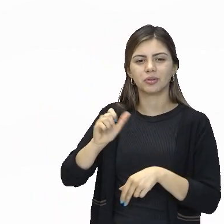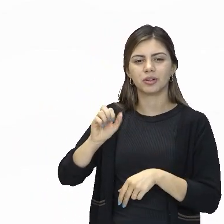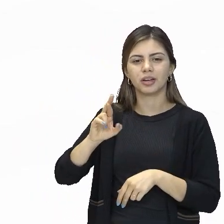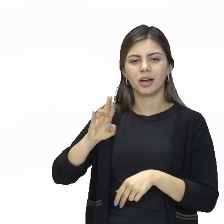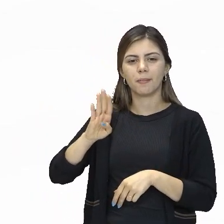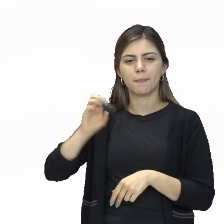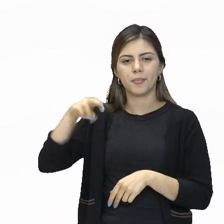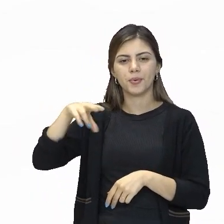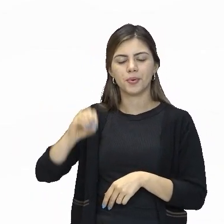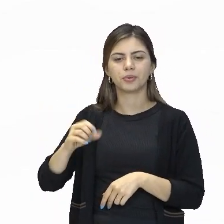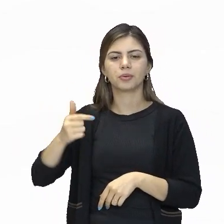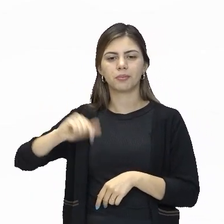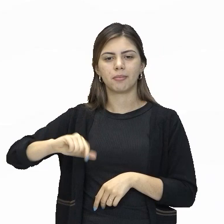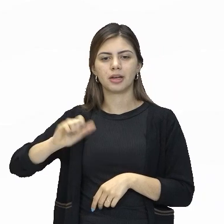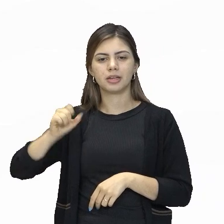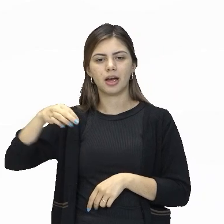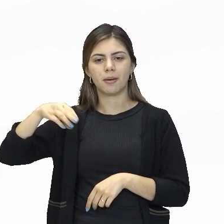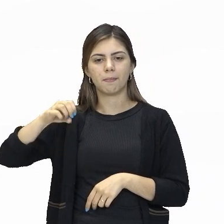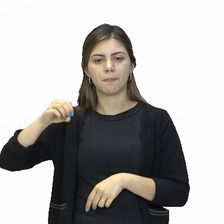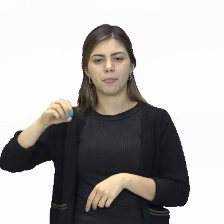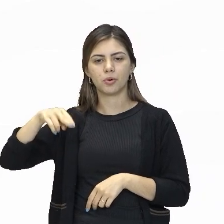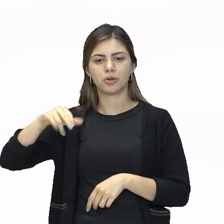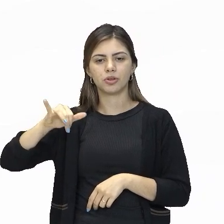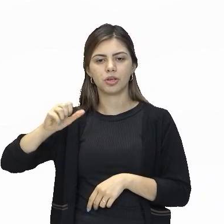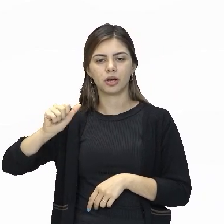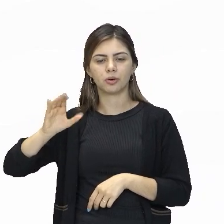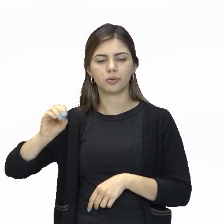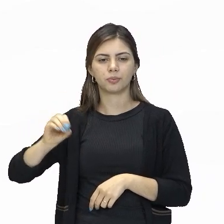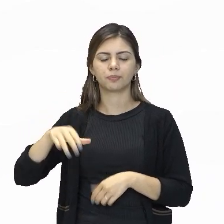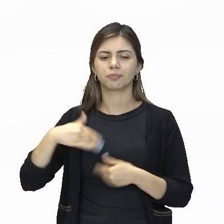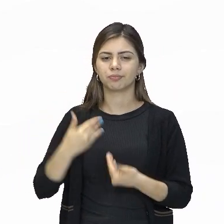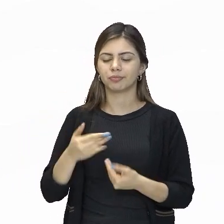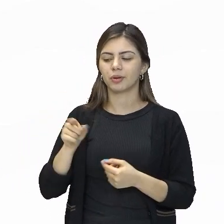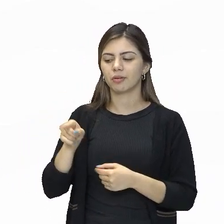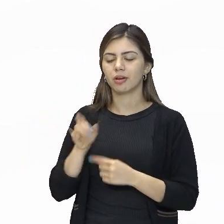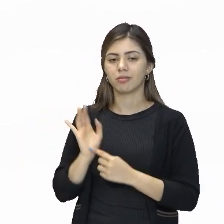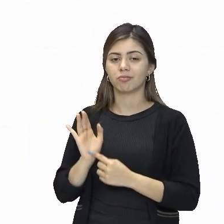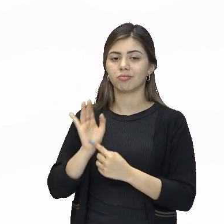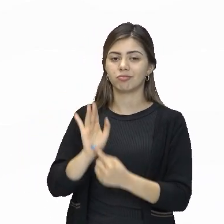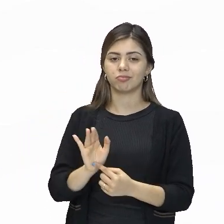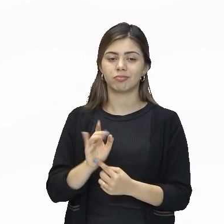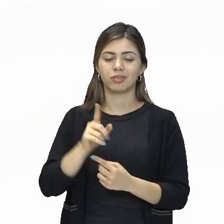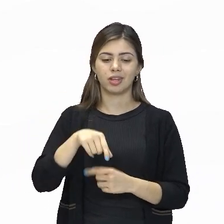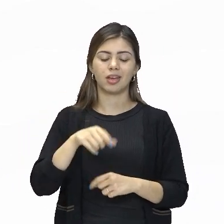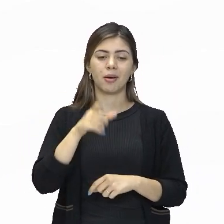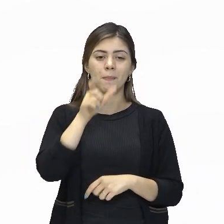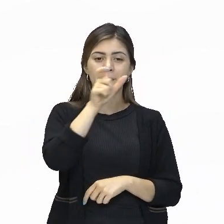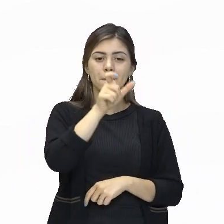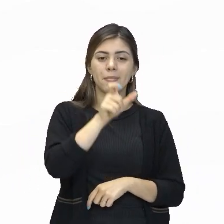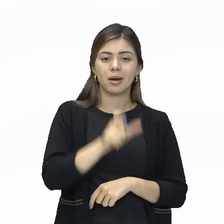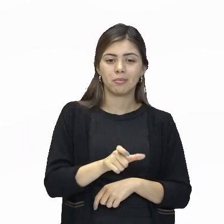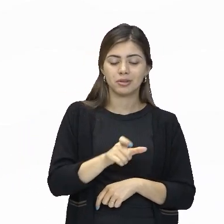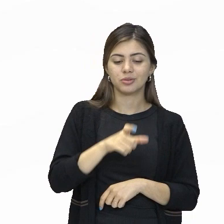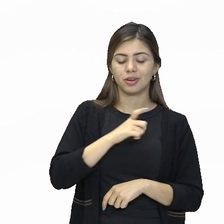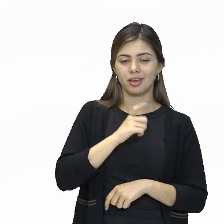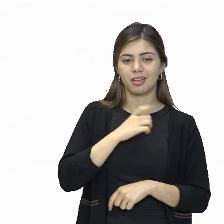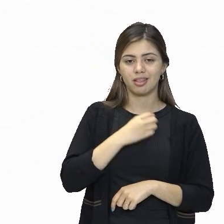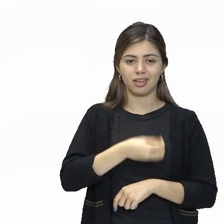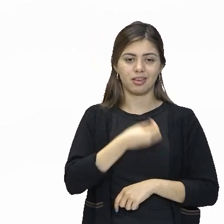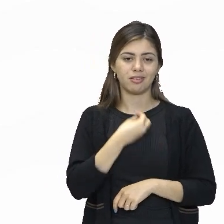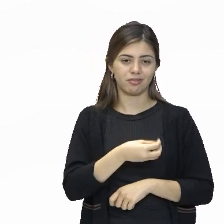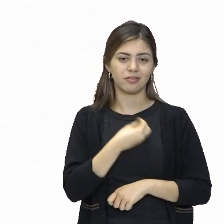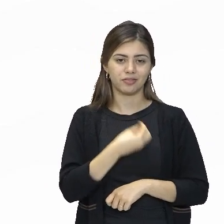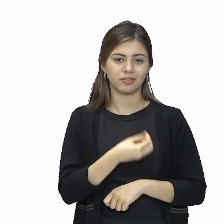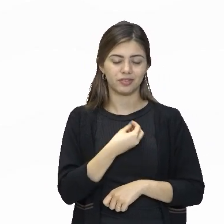do amoníaco. Veja aí, né, como ele se apresenta, um ser composto de vida em sua